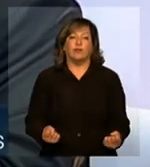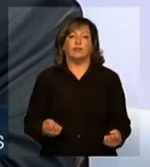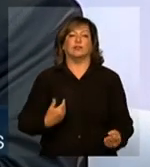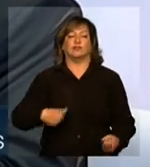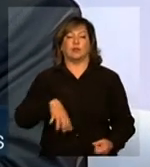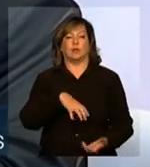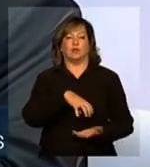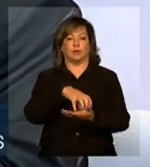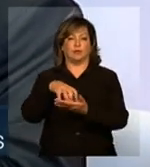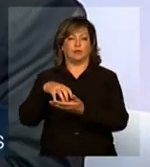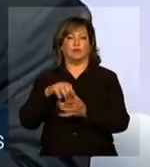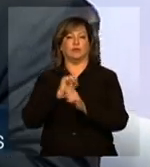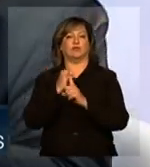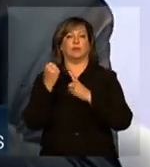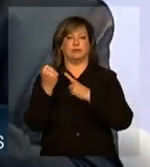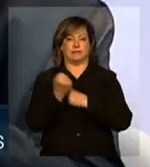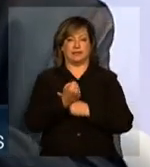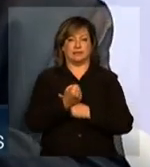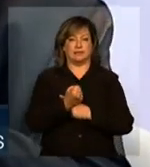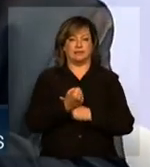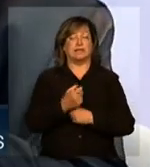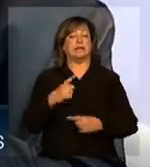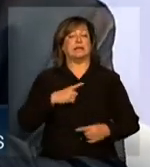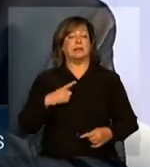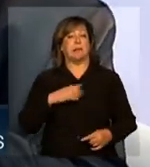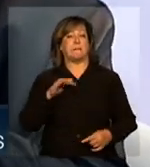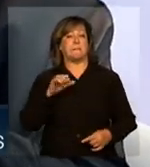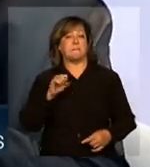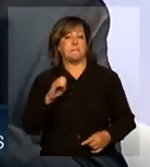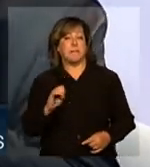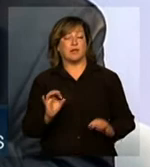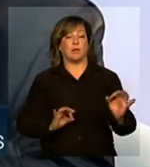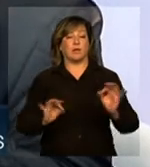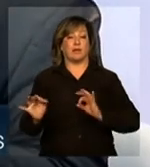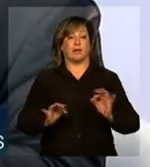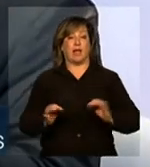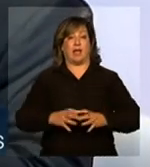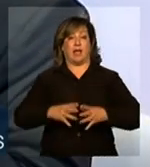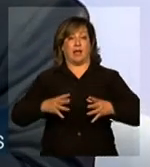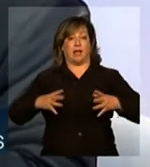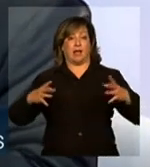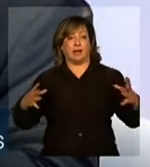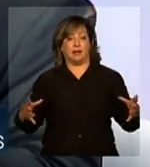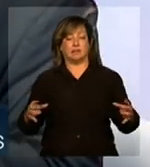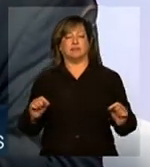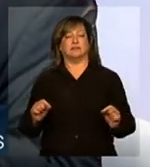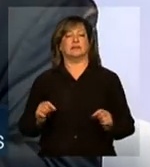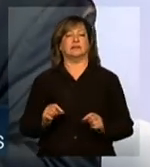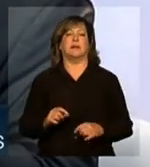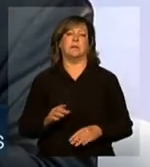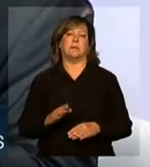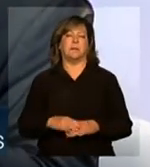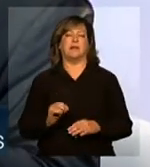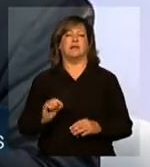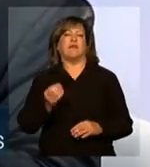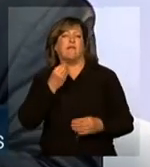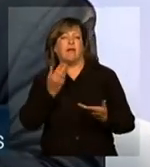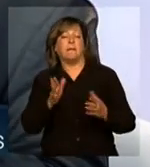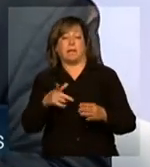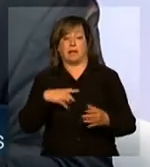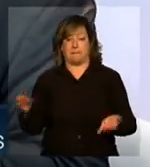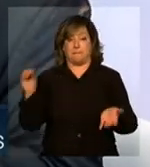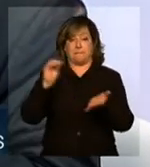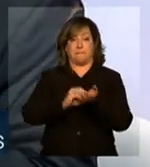nossas organizações sociais. Temos uma base de organização ampla, mais frágil, e com a aplicação do